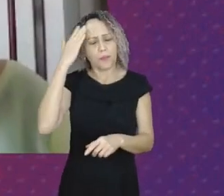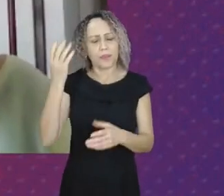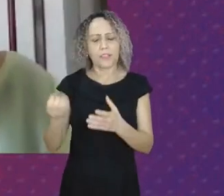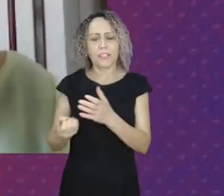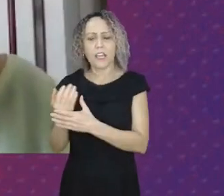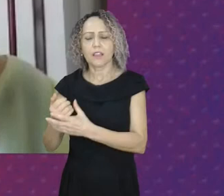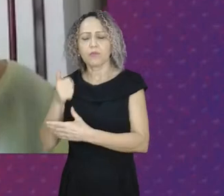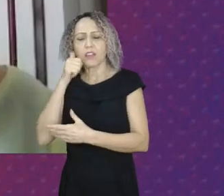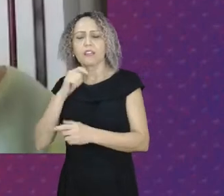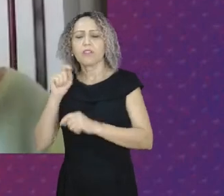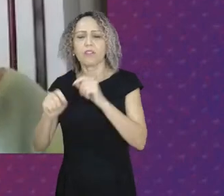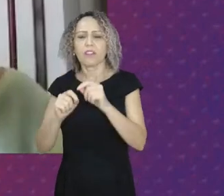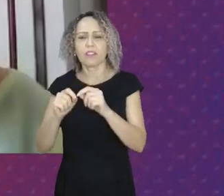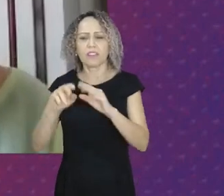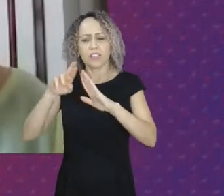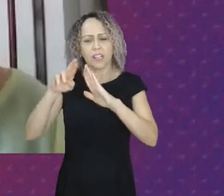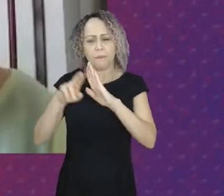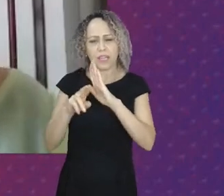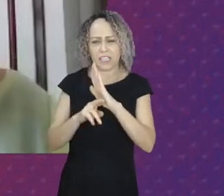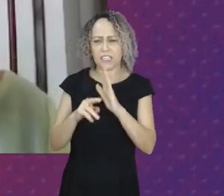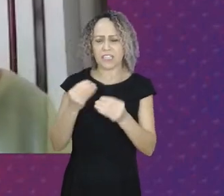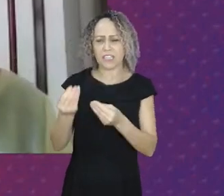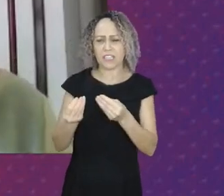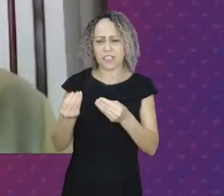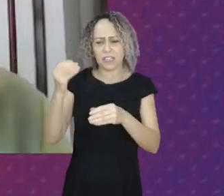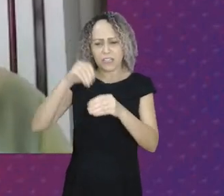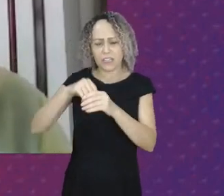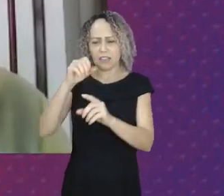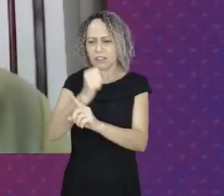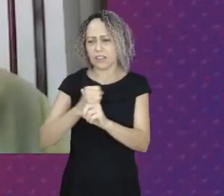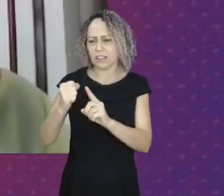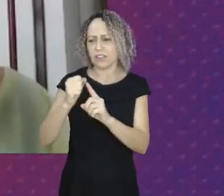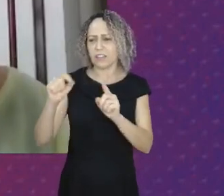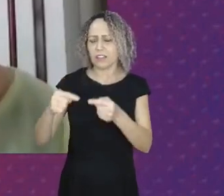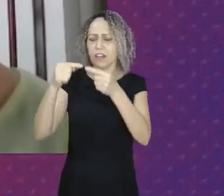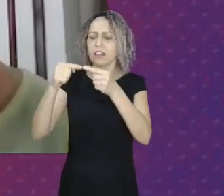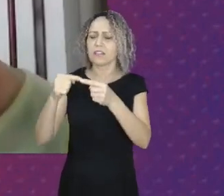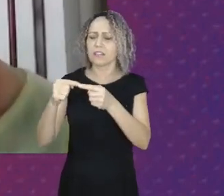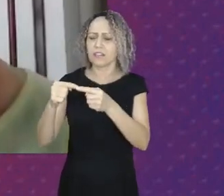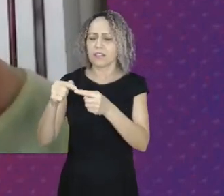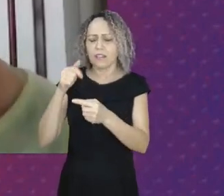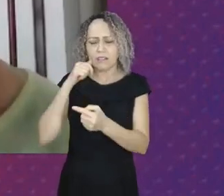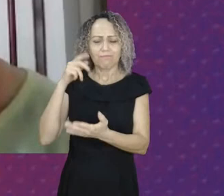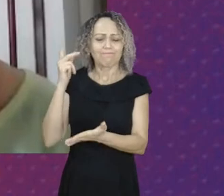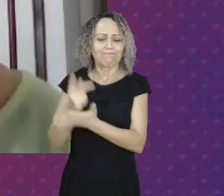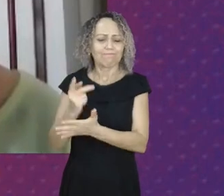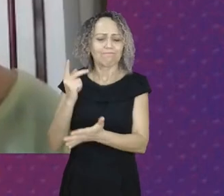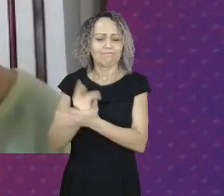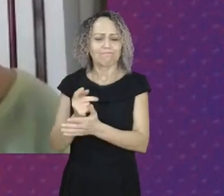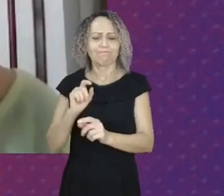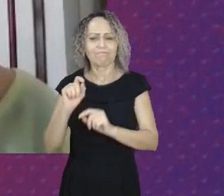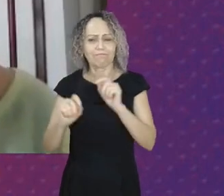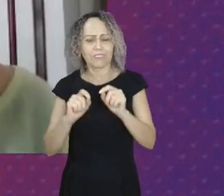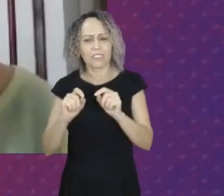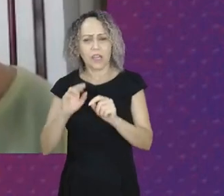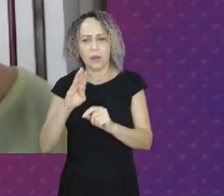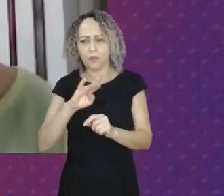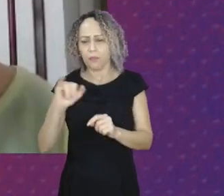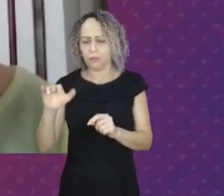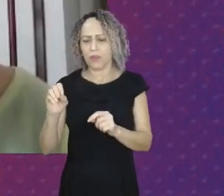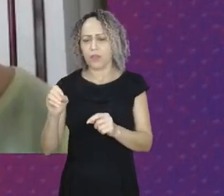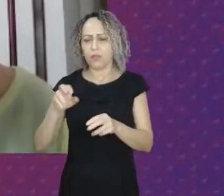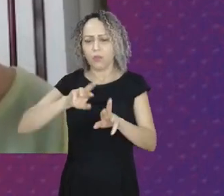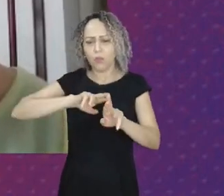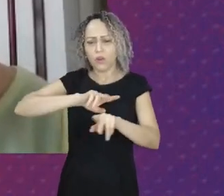mulheres, depende de regras estabelecidas socialmente. E elas existem lá onde há conservação da agrobiodiversidade.